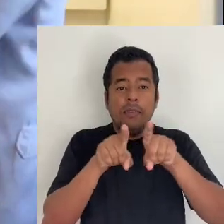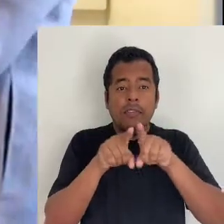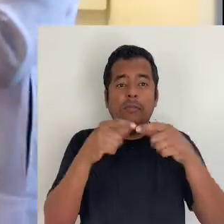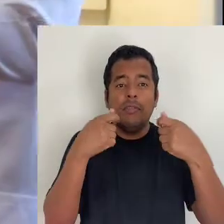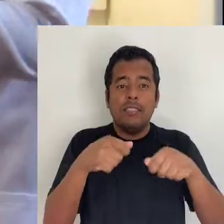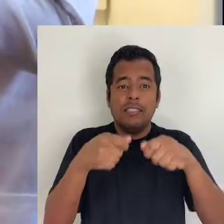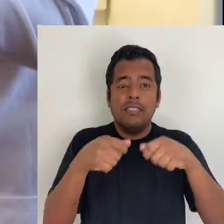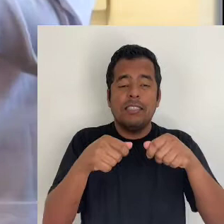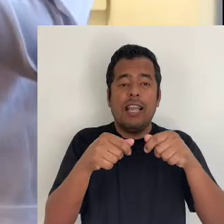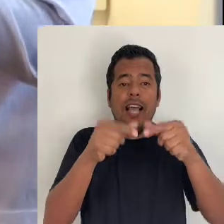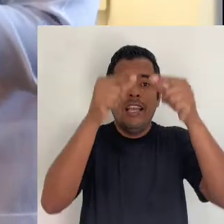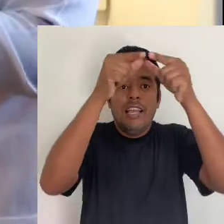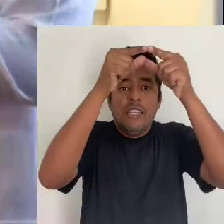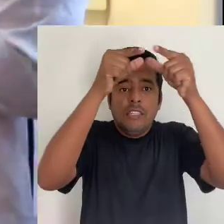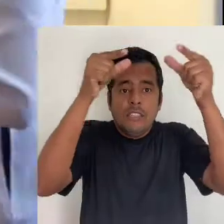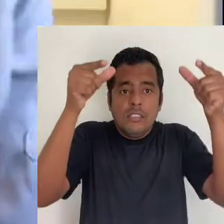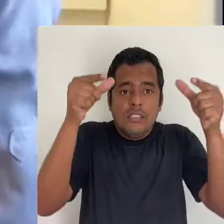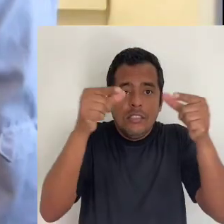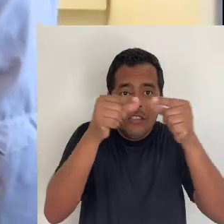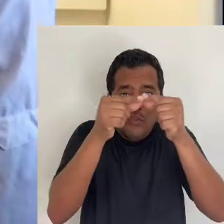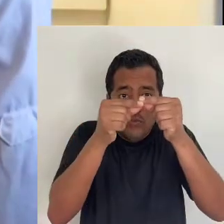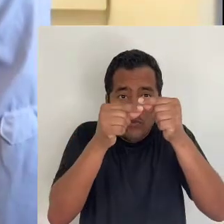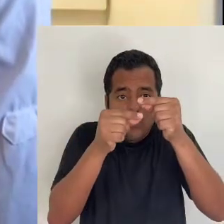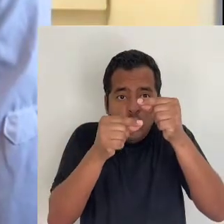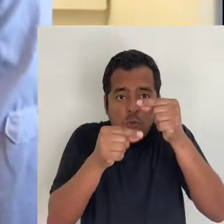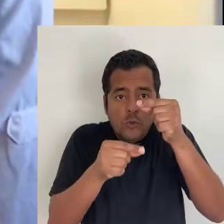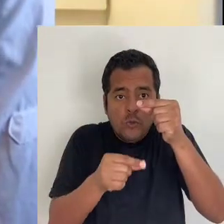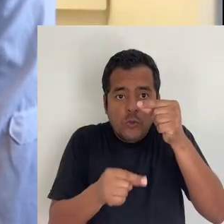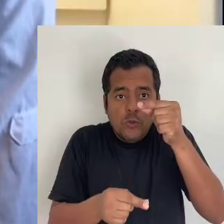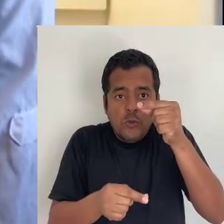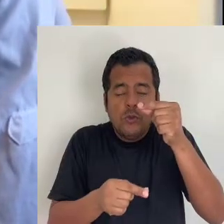Vamos precisar também de um funil de separação.